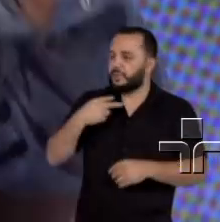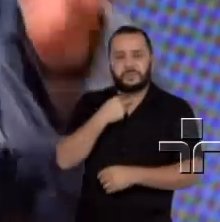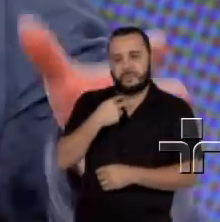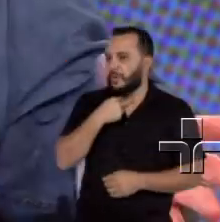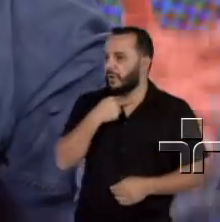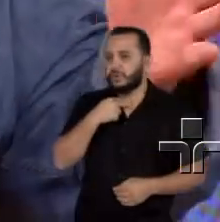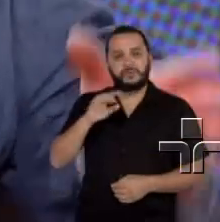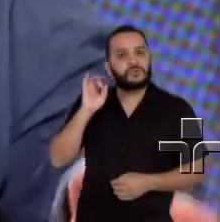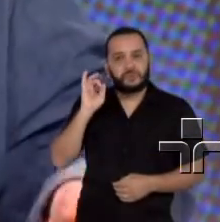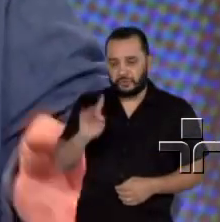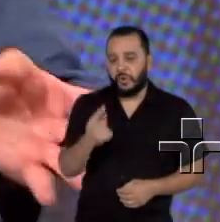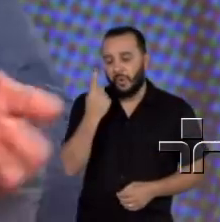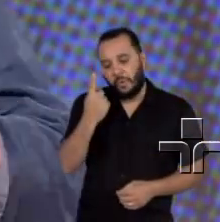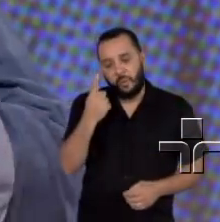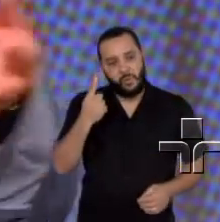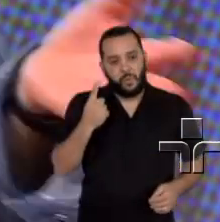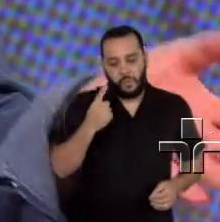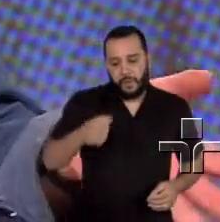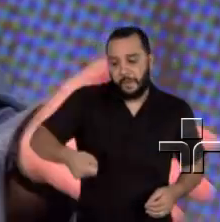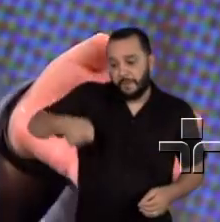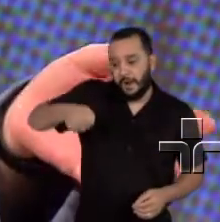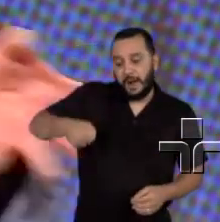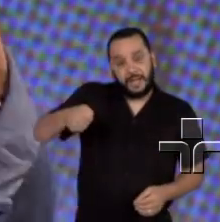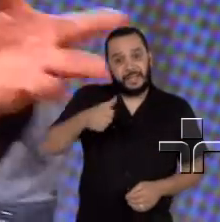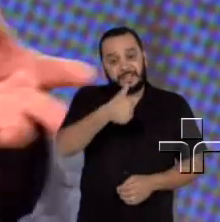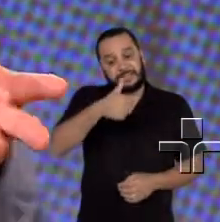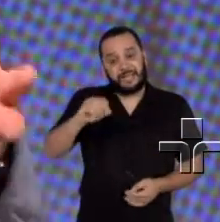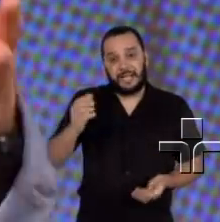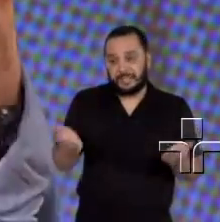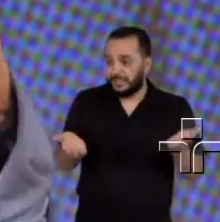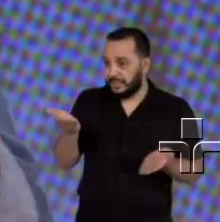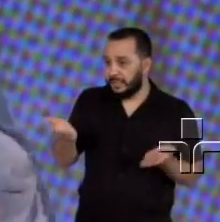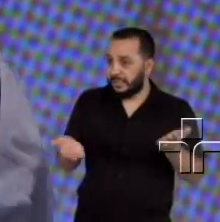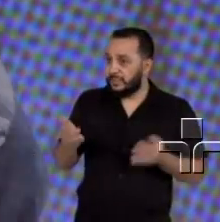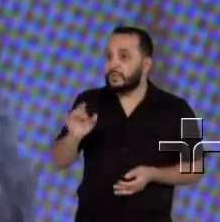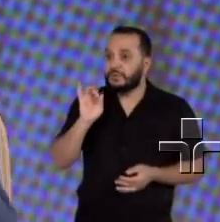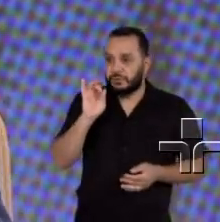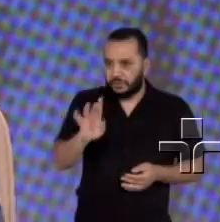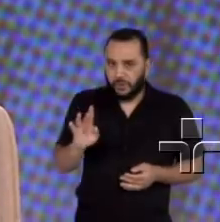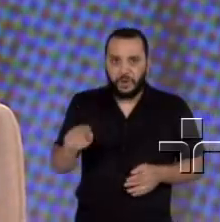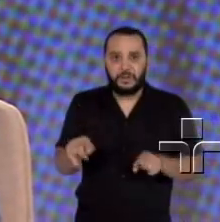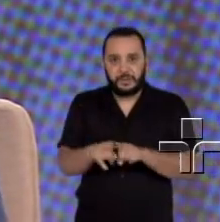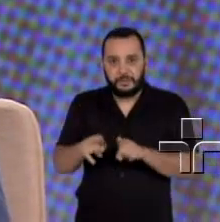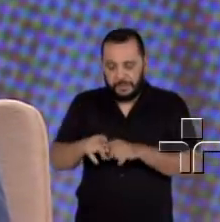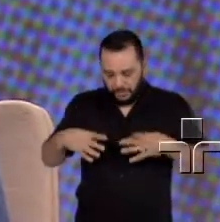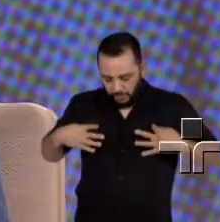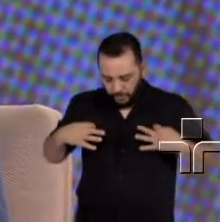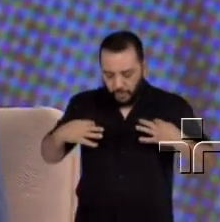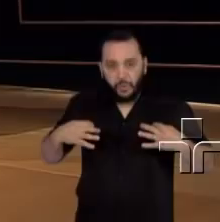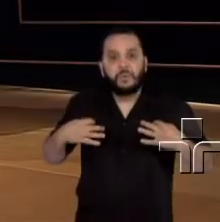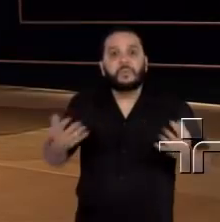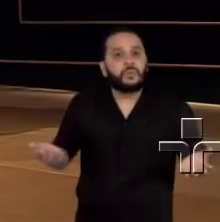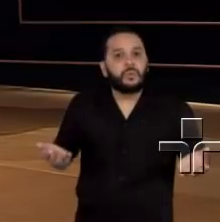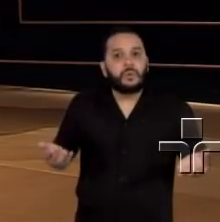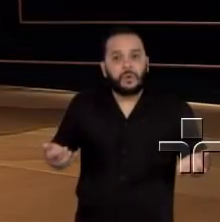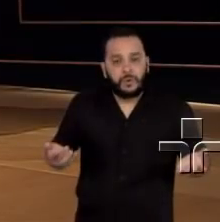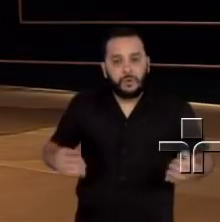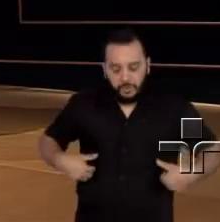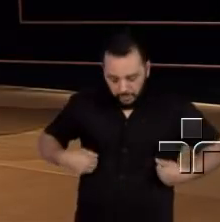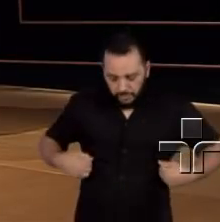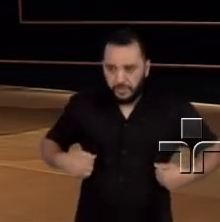vai entrar uma mala de 10 quilos, sei lá, 12 quilos, e o que está no corpo. Aí eu